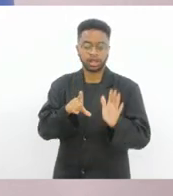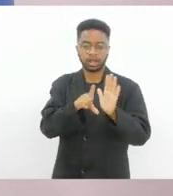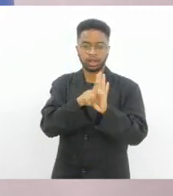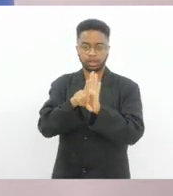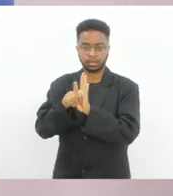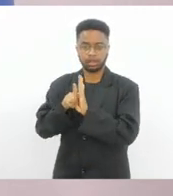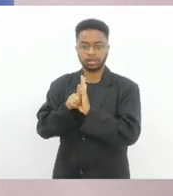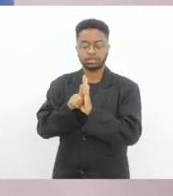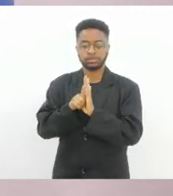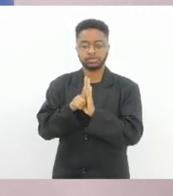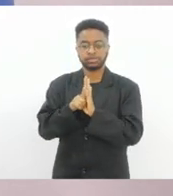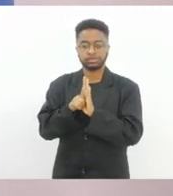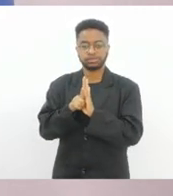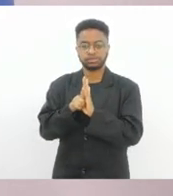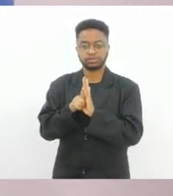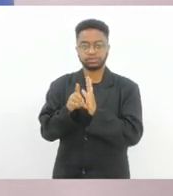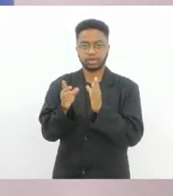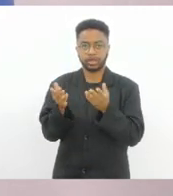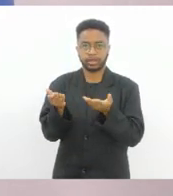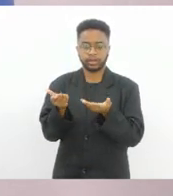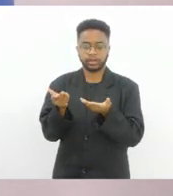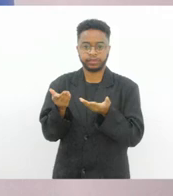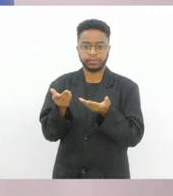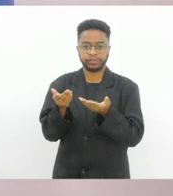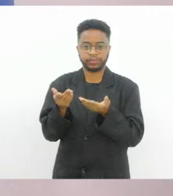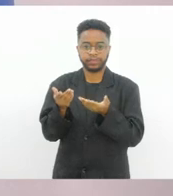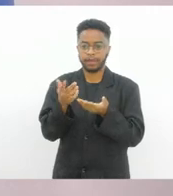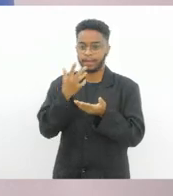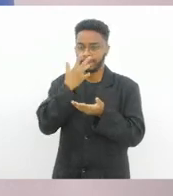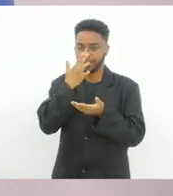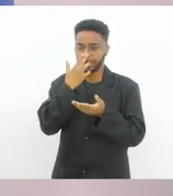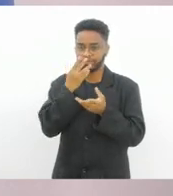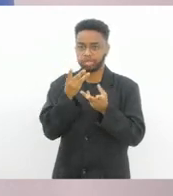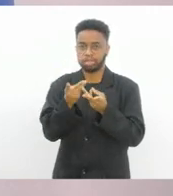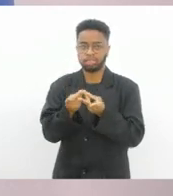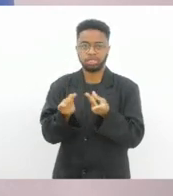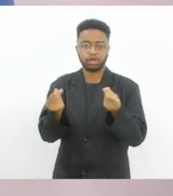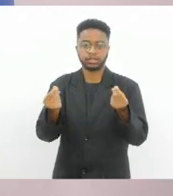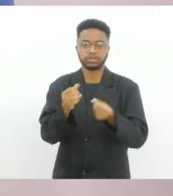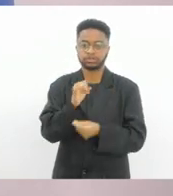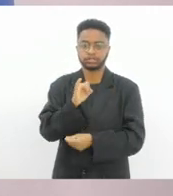si elas viram letras mortas se elas não são